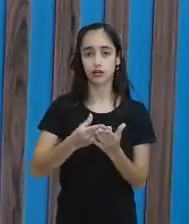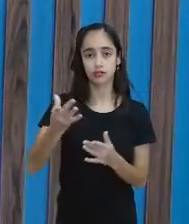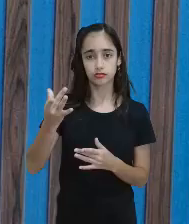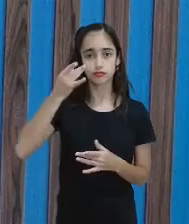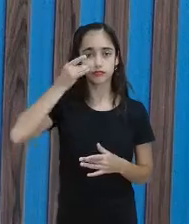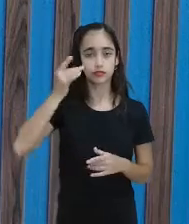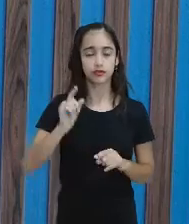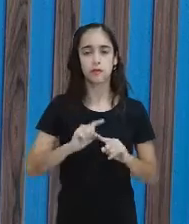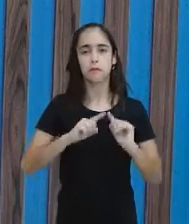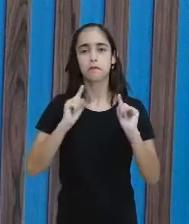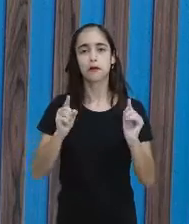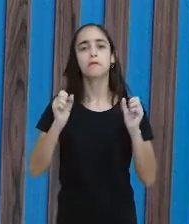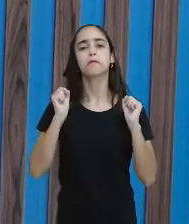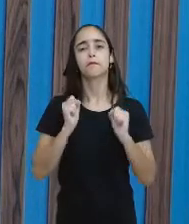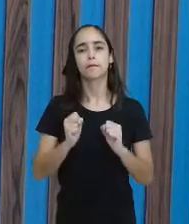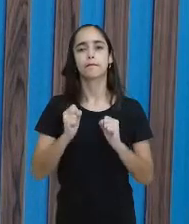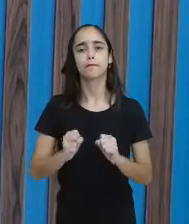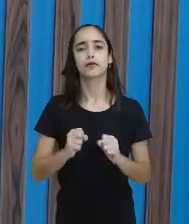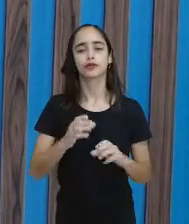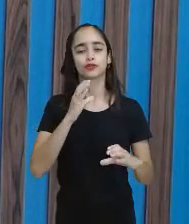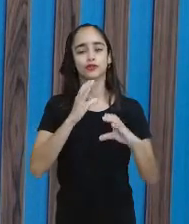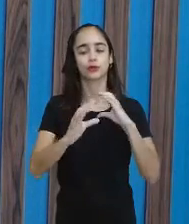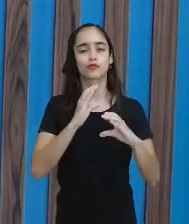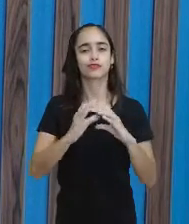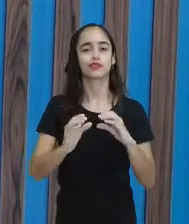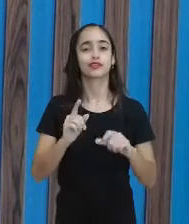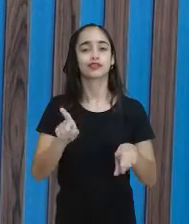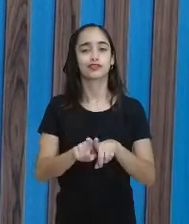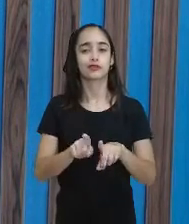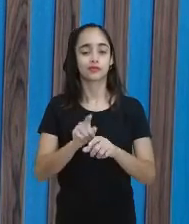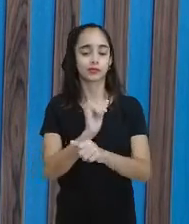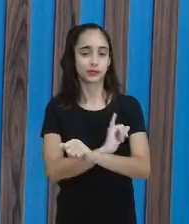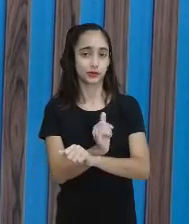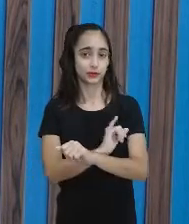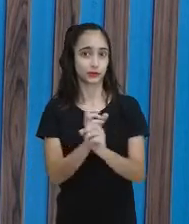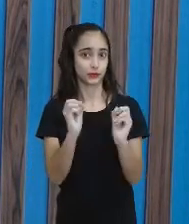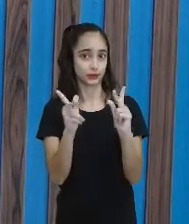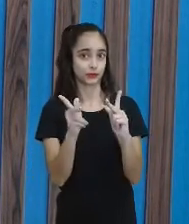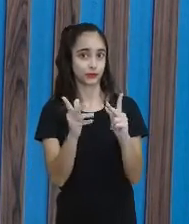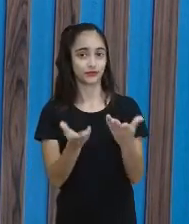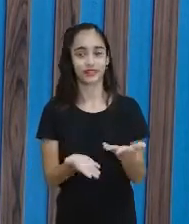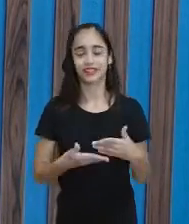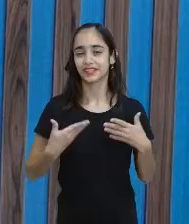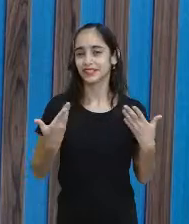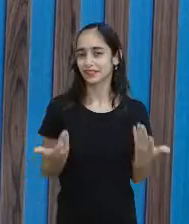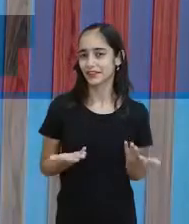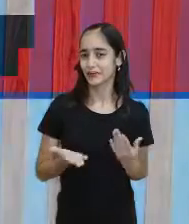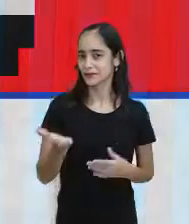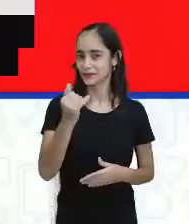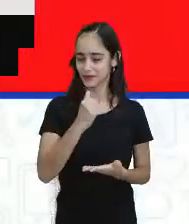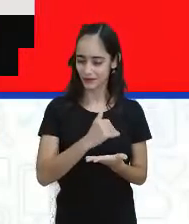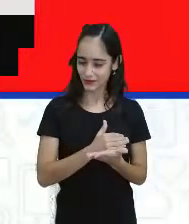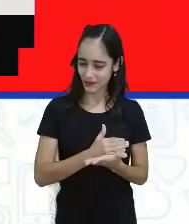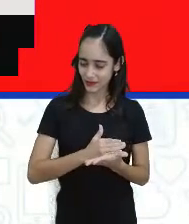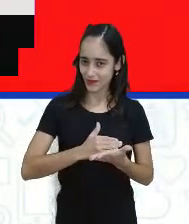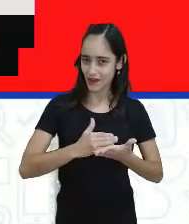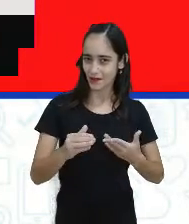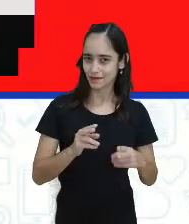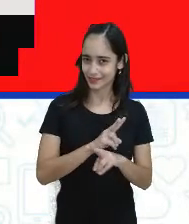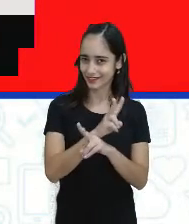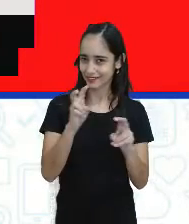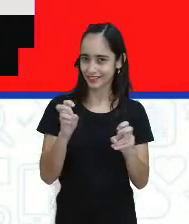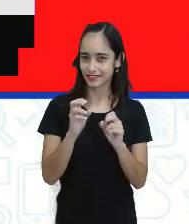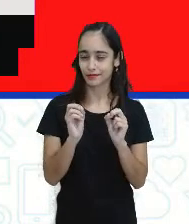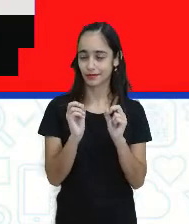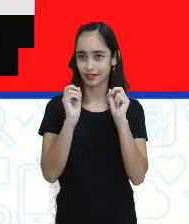dúvida, qualquer sugestão, que a gente sempre está de olho. Então, vamos embora para o nosso conteúdo. Trouxe mais uma vez as